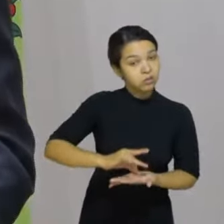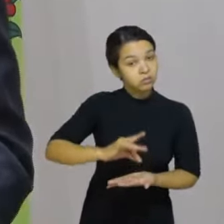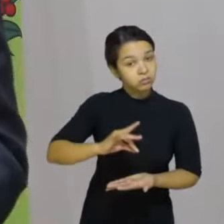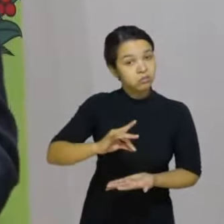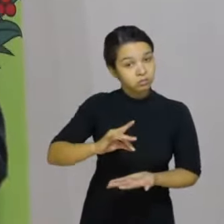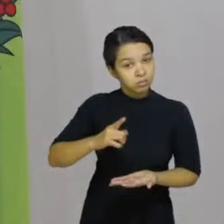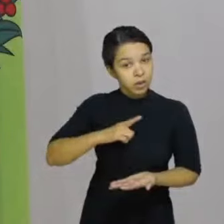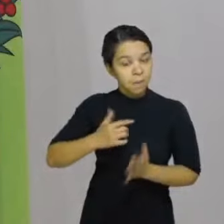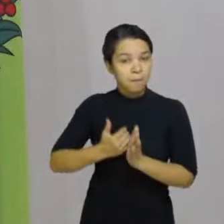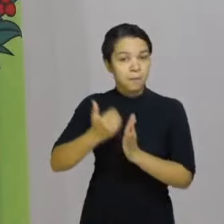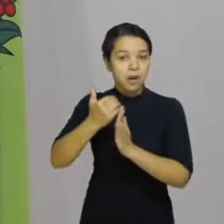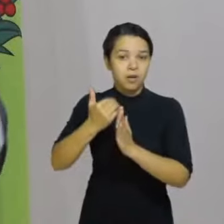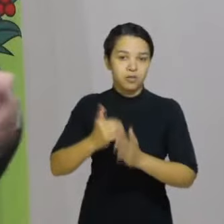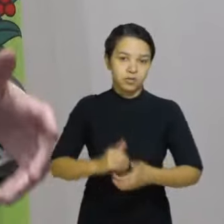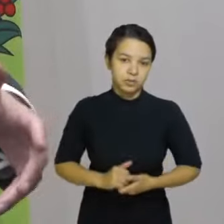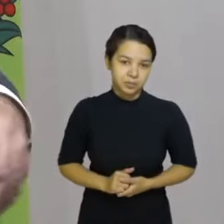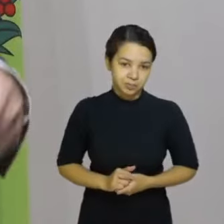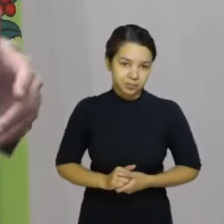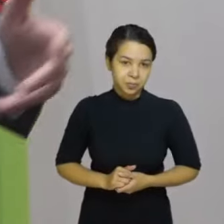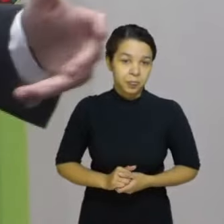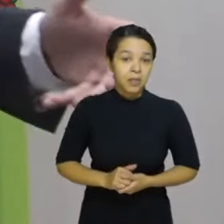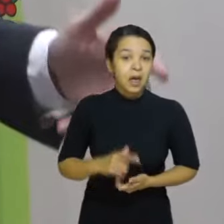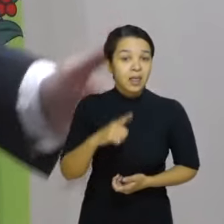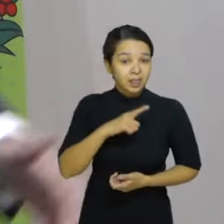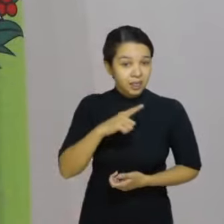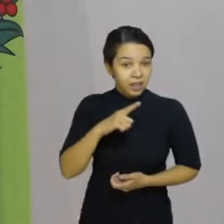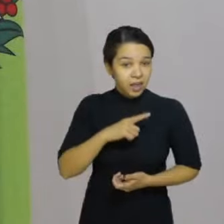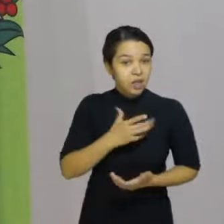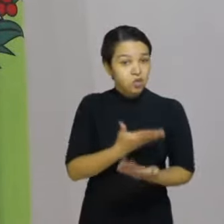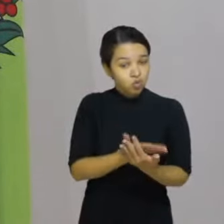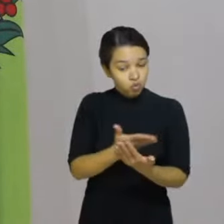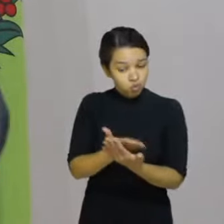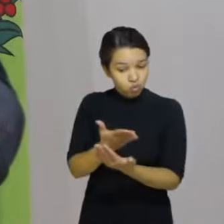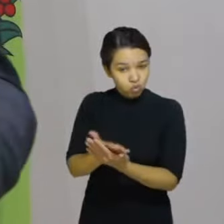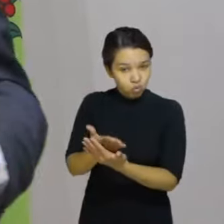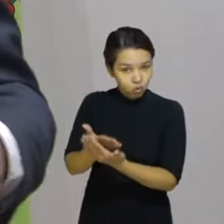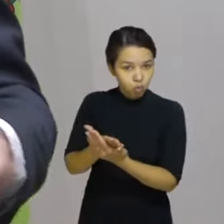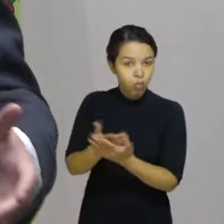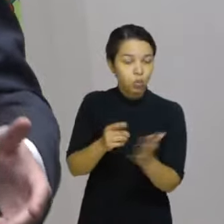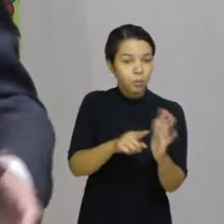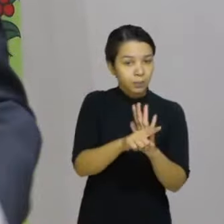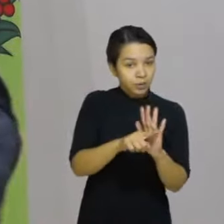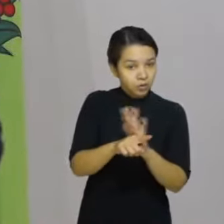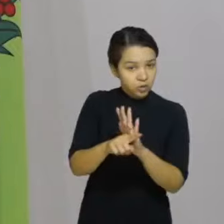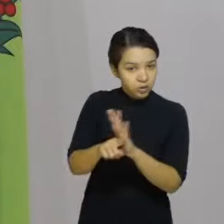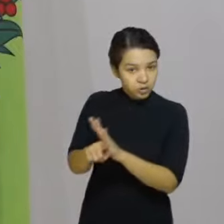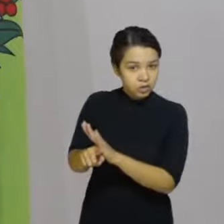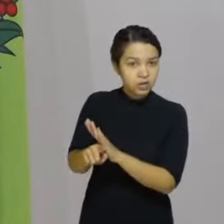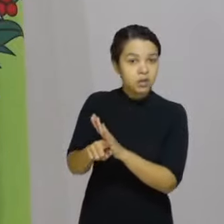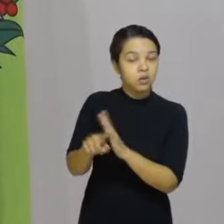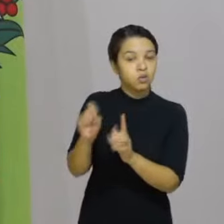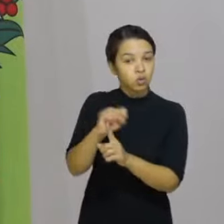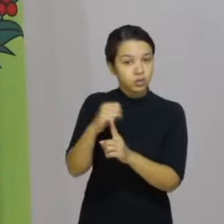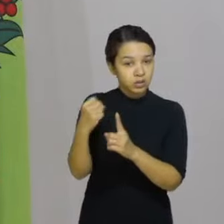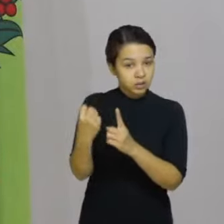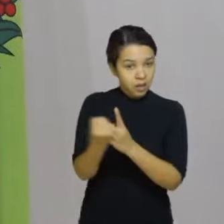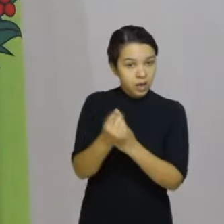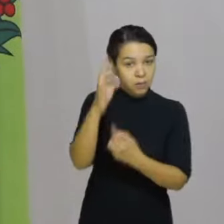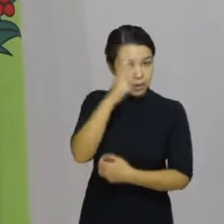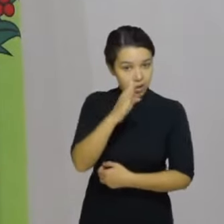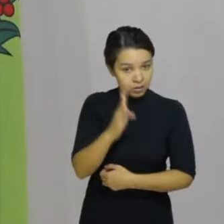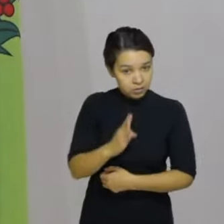série de estudos, sociedades brasileiras e internacionais, tanto da pediatria como